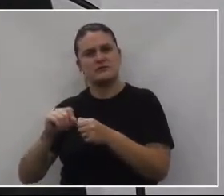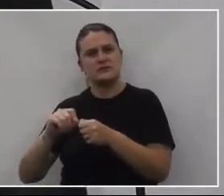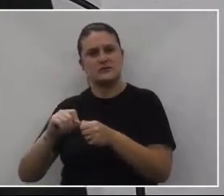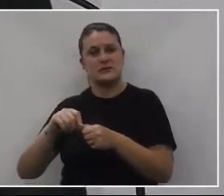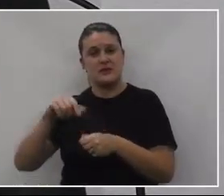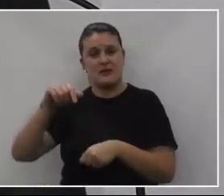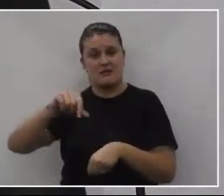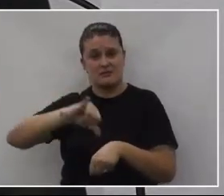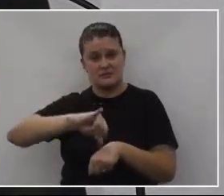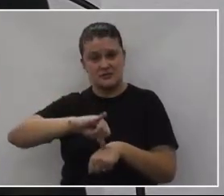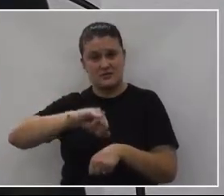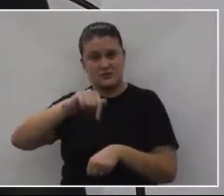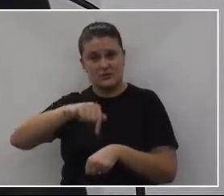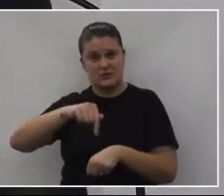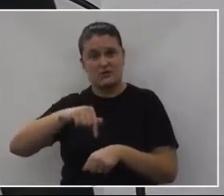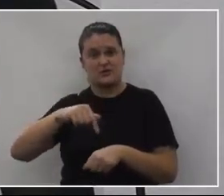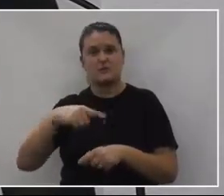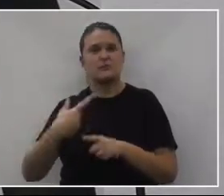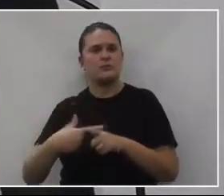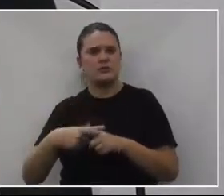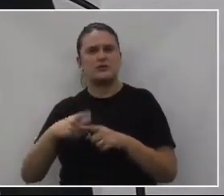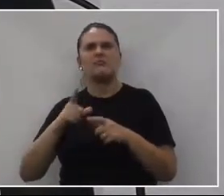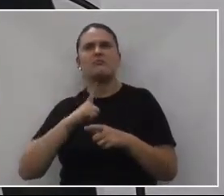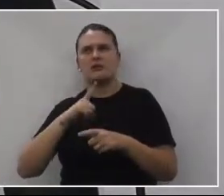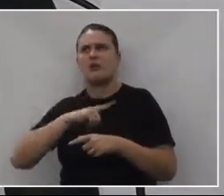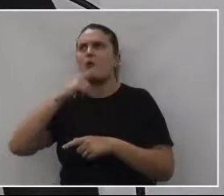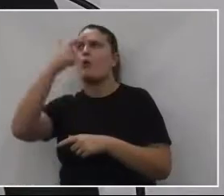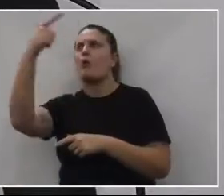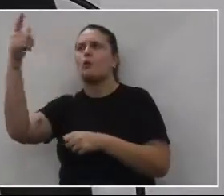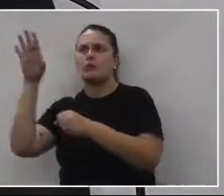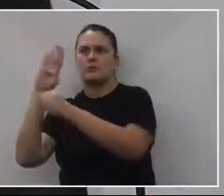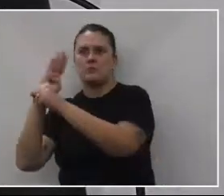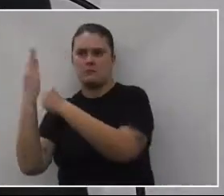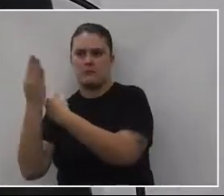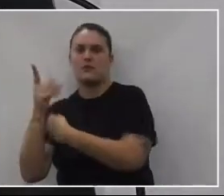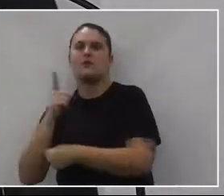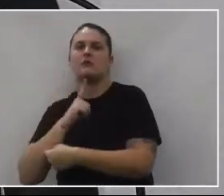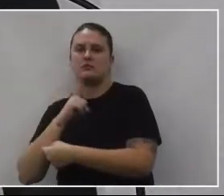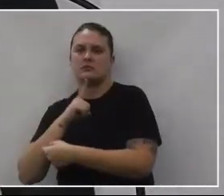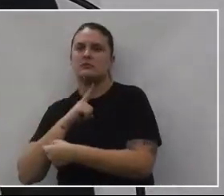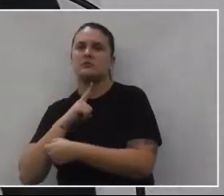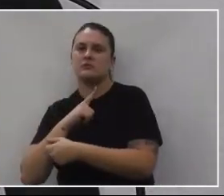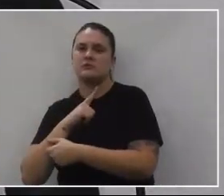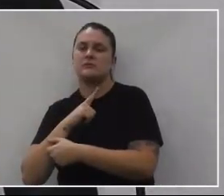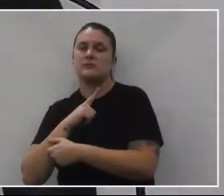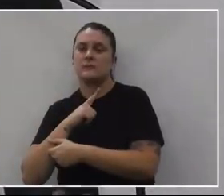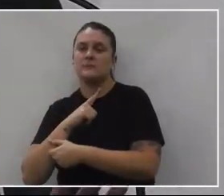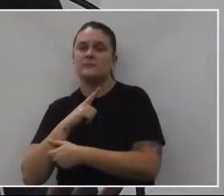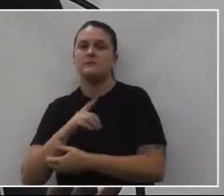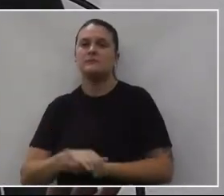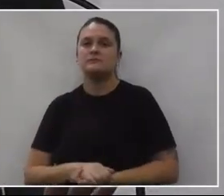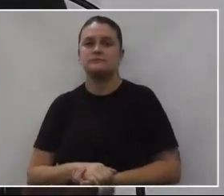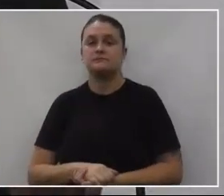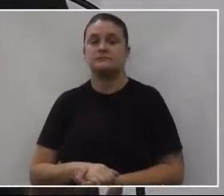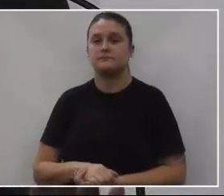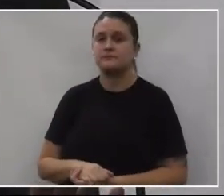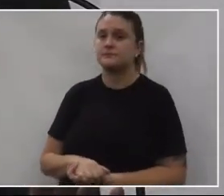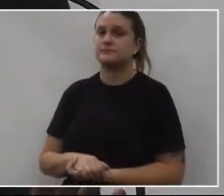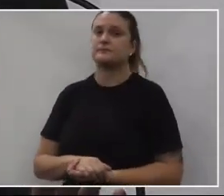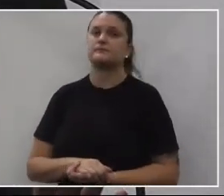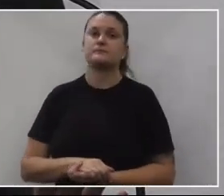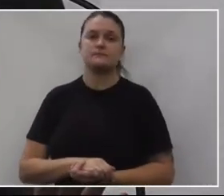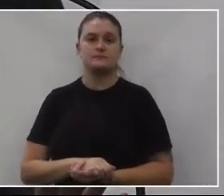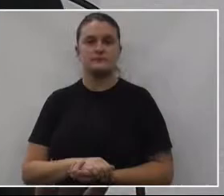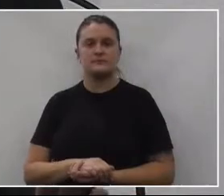vez, nós temos comunidades com maior dificuldade no entorno, primeiro preciso dizer isso, né? Só quem circula